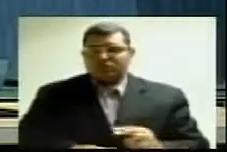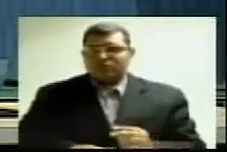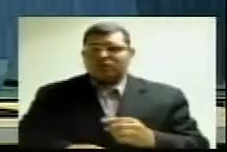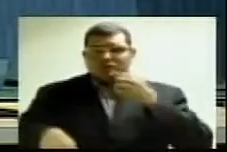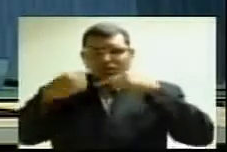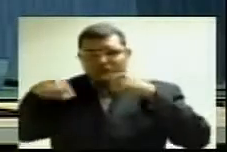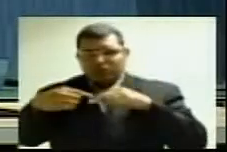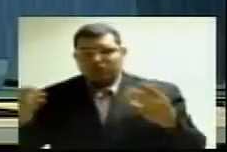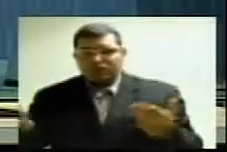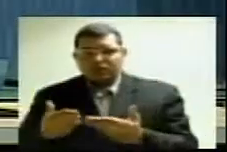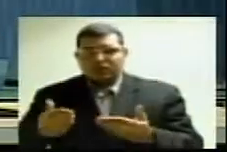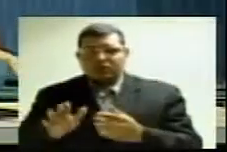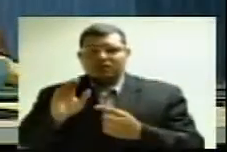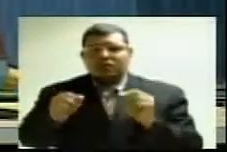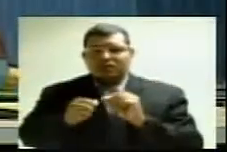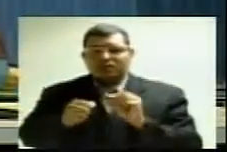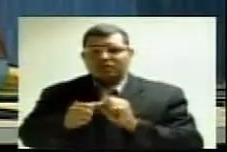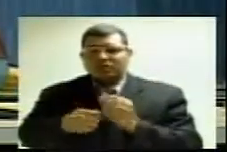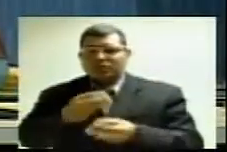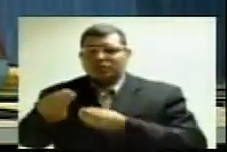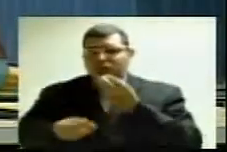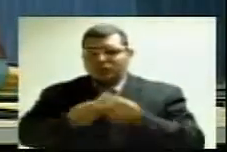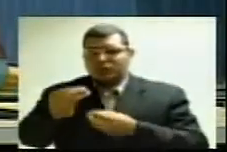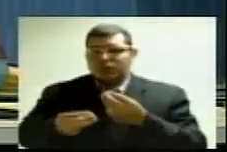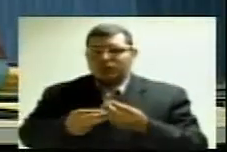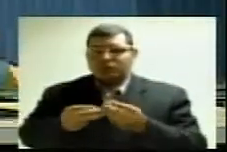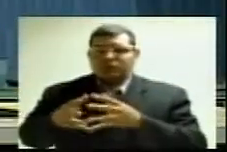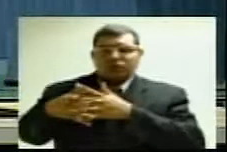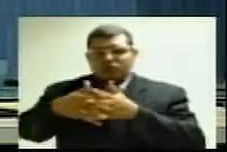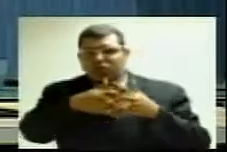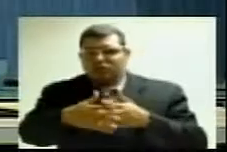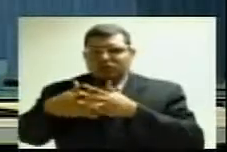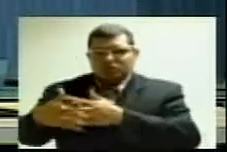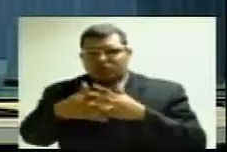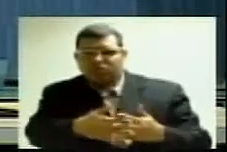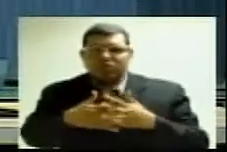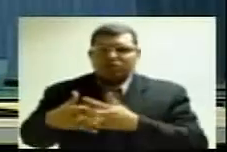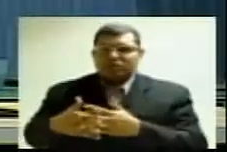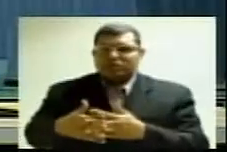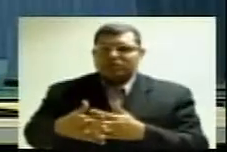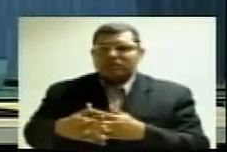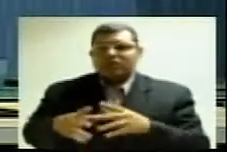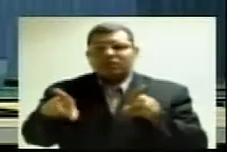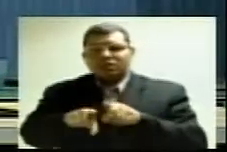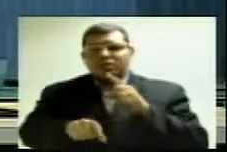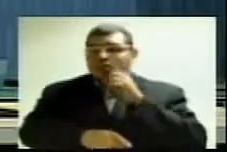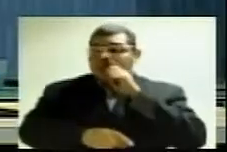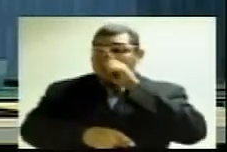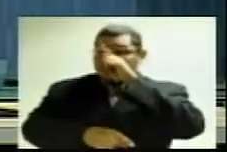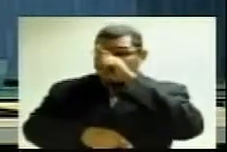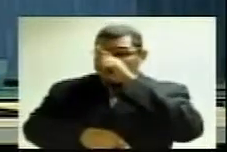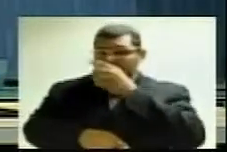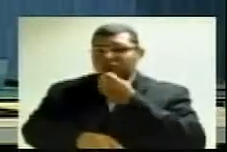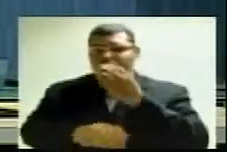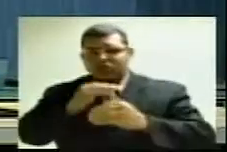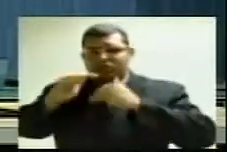a política é tomada por escândalos e por riscos no